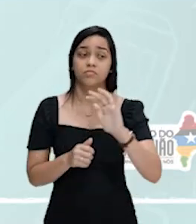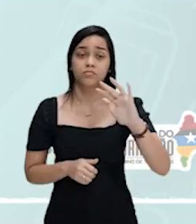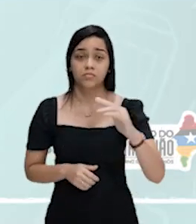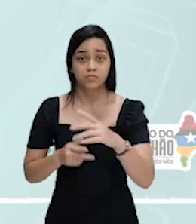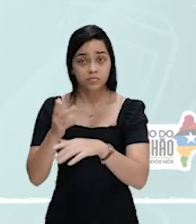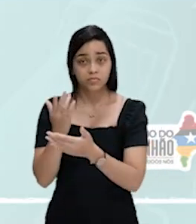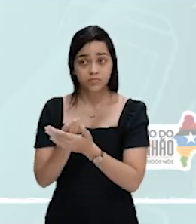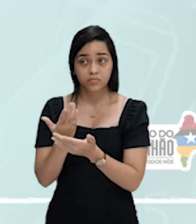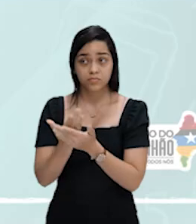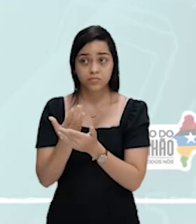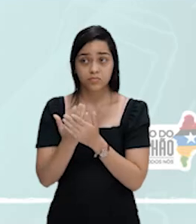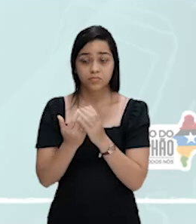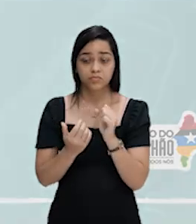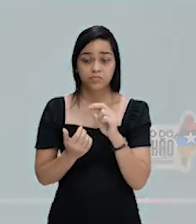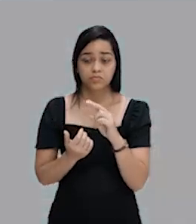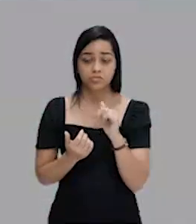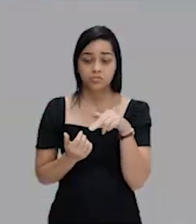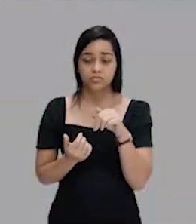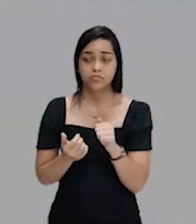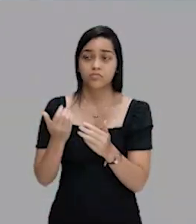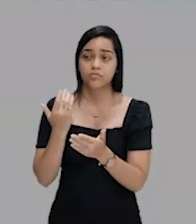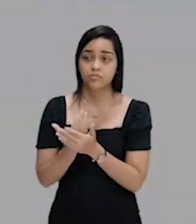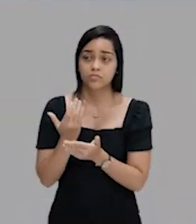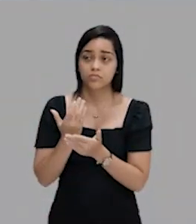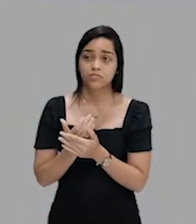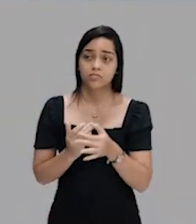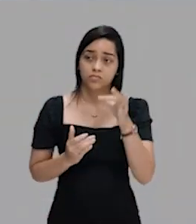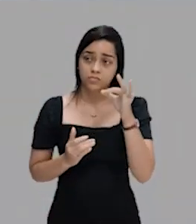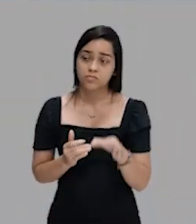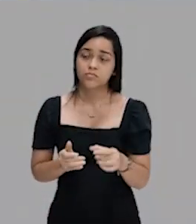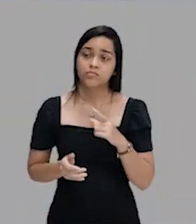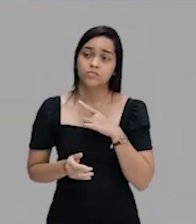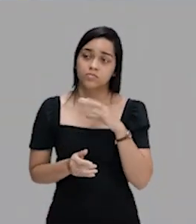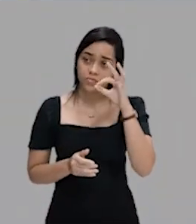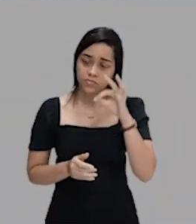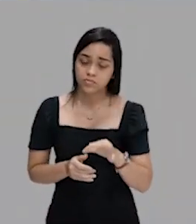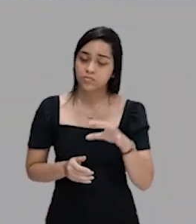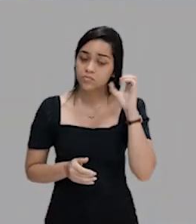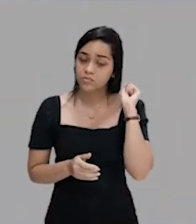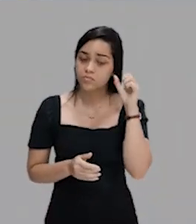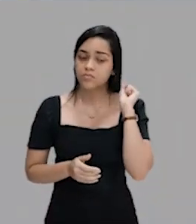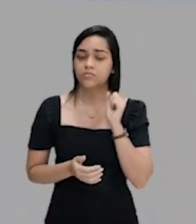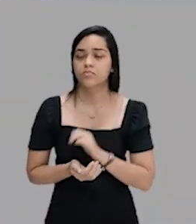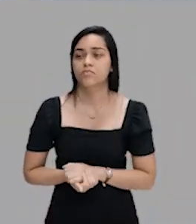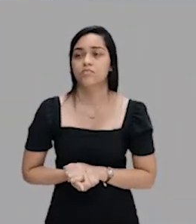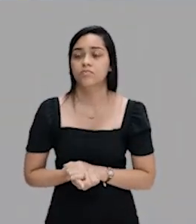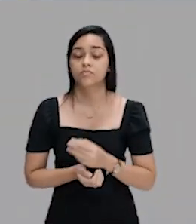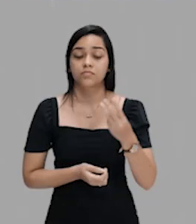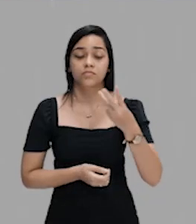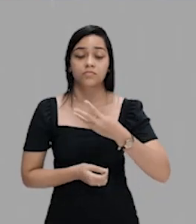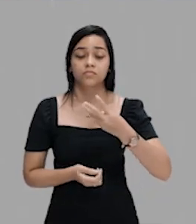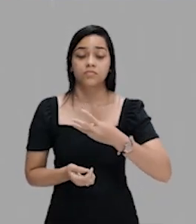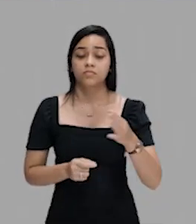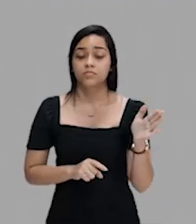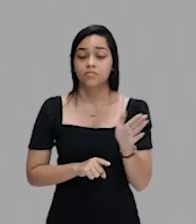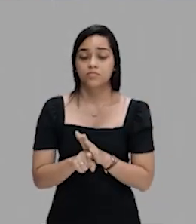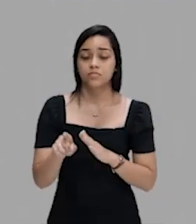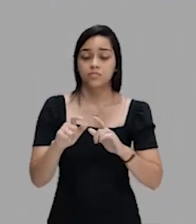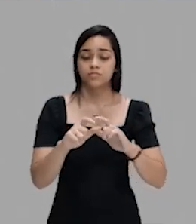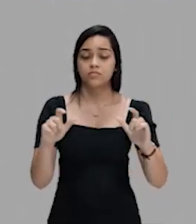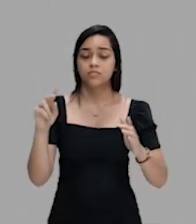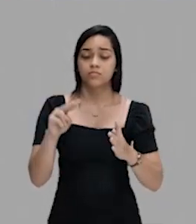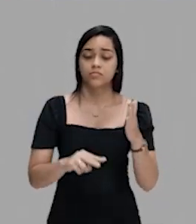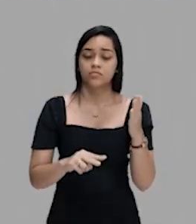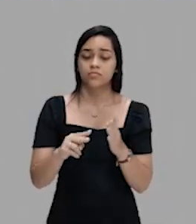estudando então Suzana que está estudando acertou a questão não tenho certeza tem uma Suzana aí me ouvindo terceira questão